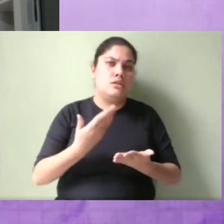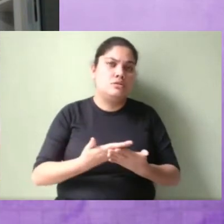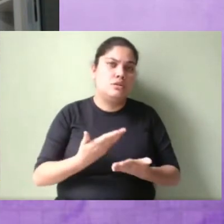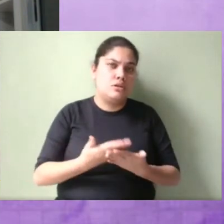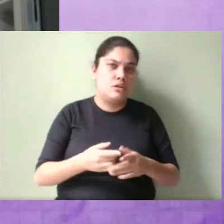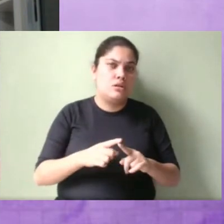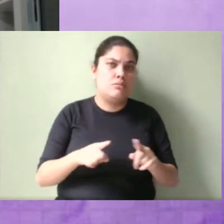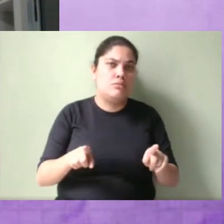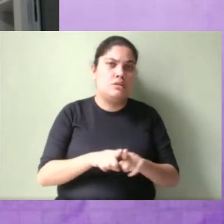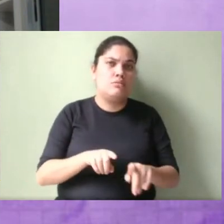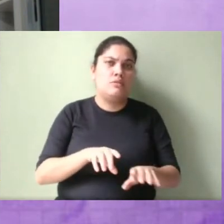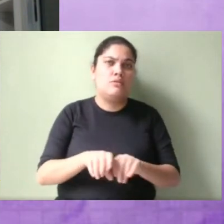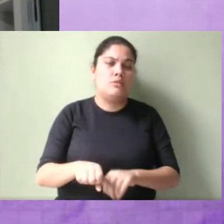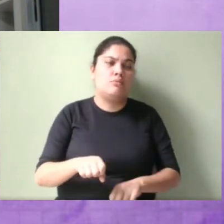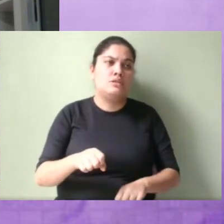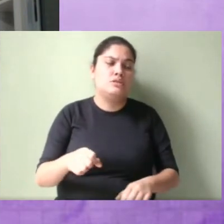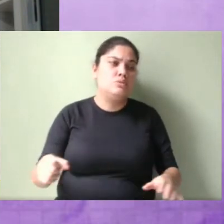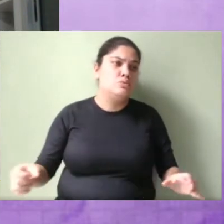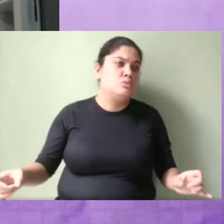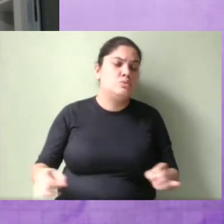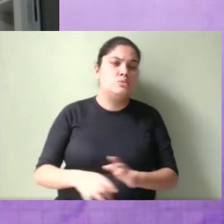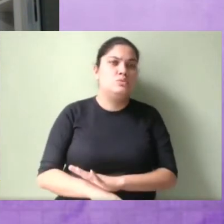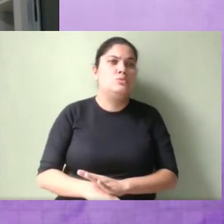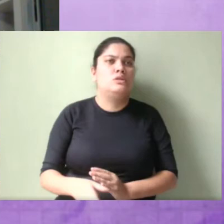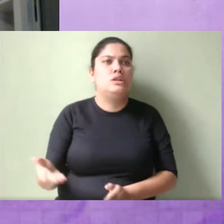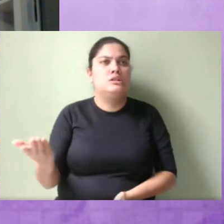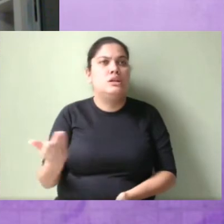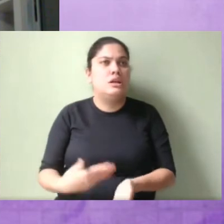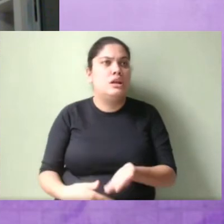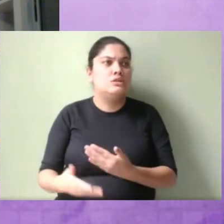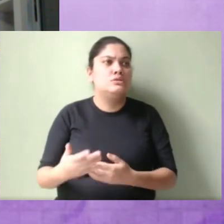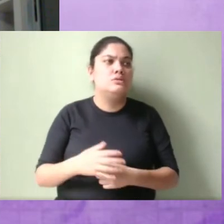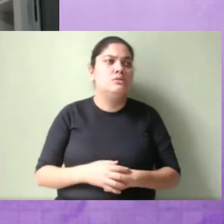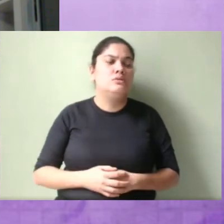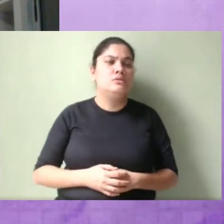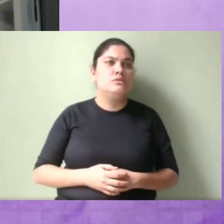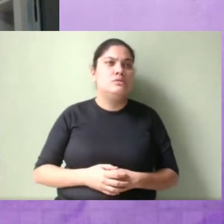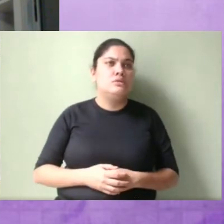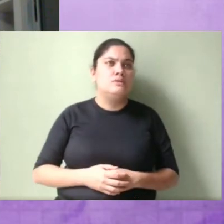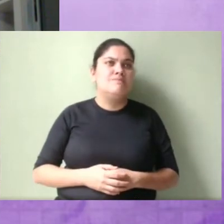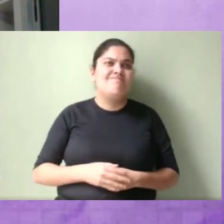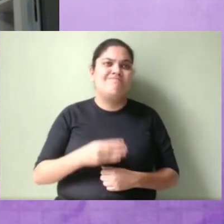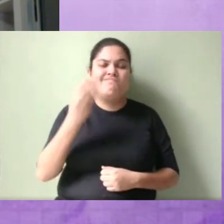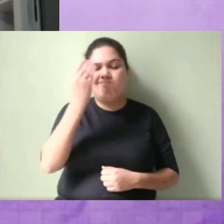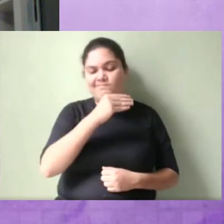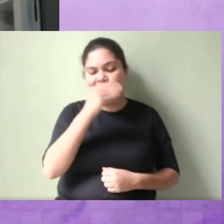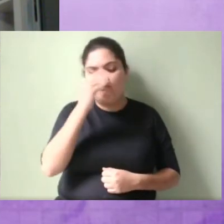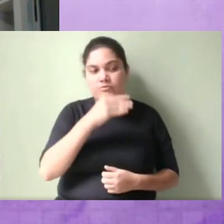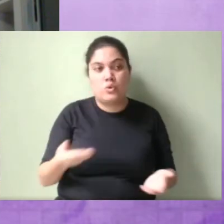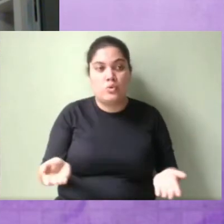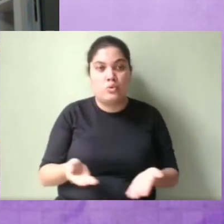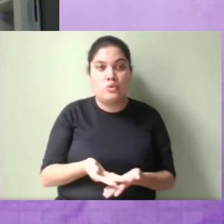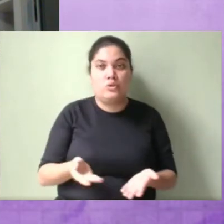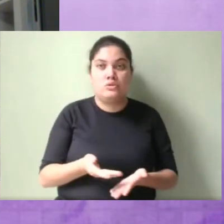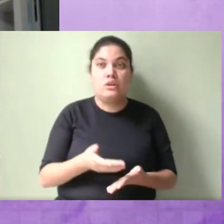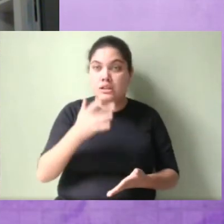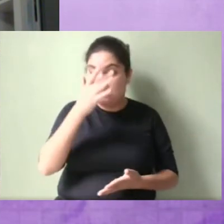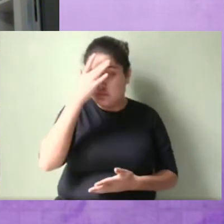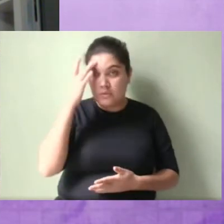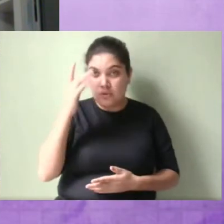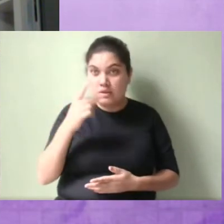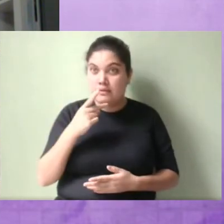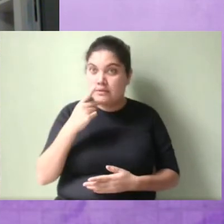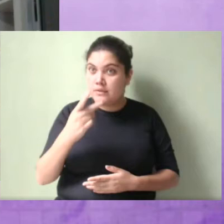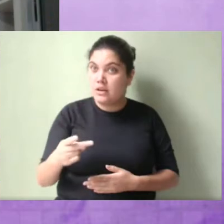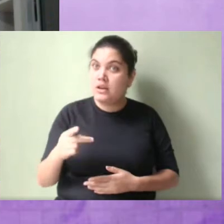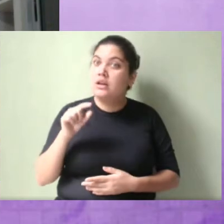a mente, ela é muito rápida, então ela mede, ela compara, ela julga e dá sentença. E é isso, questão de